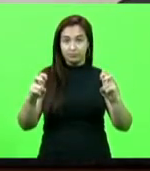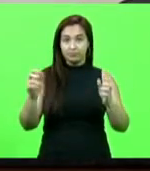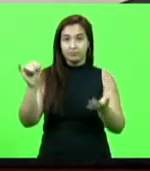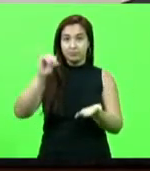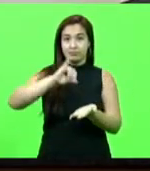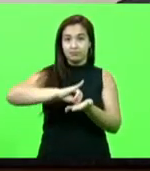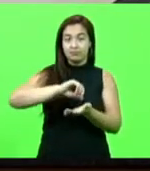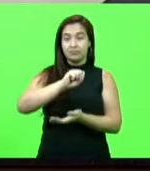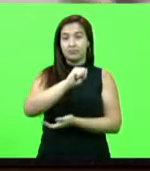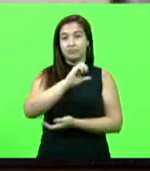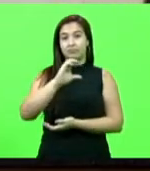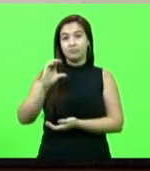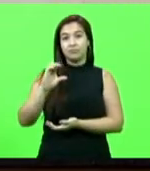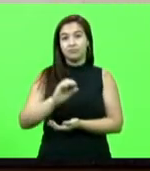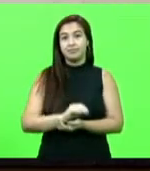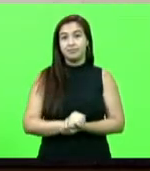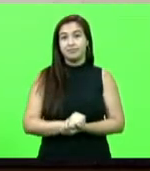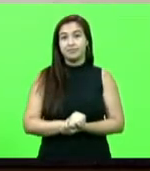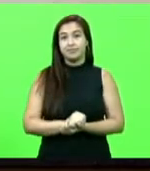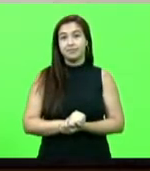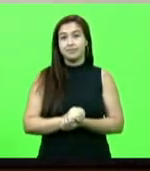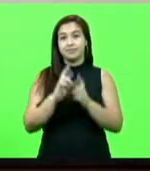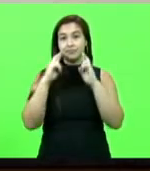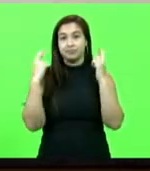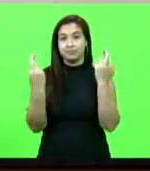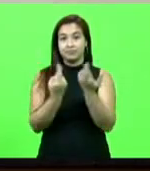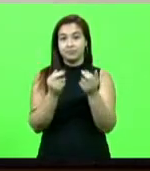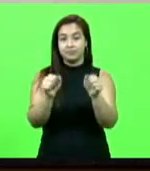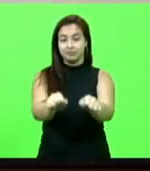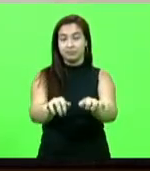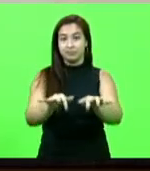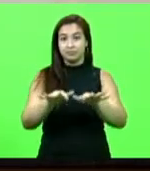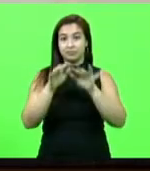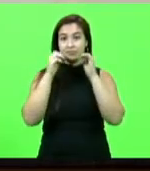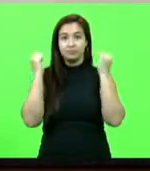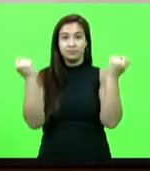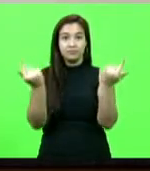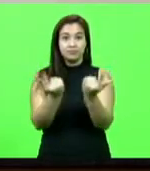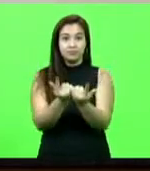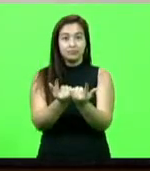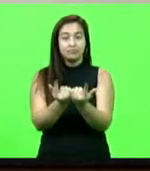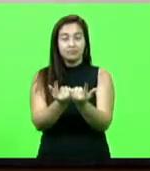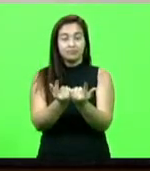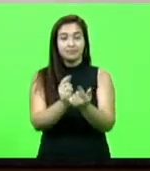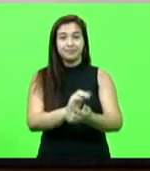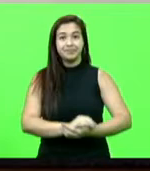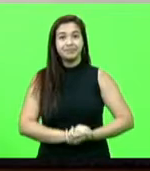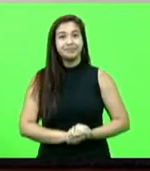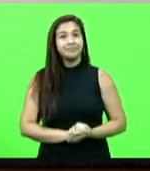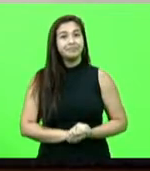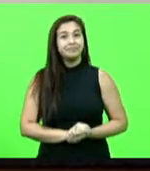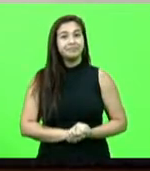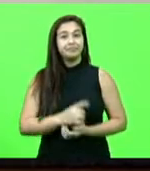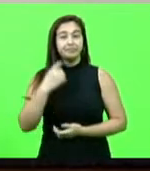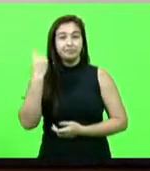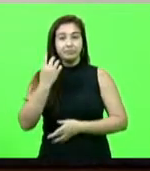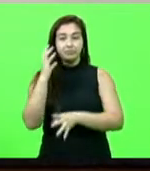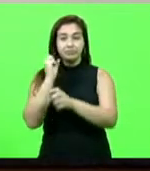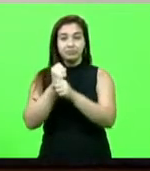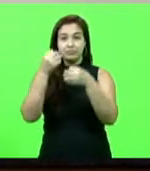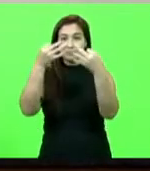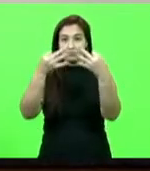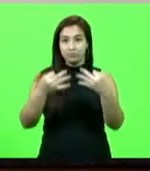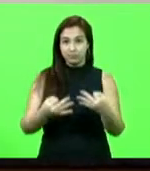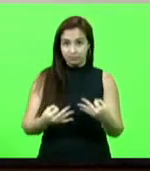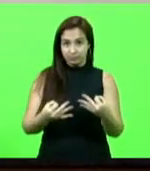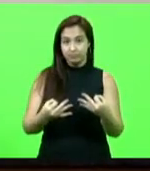do Estado de Santa Catarina, reuniu-se a Assembleia Legislativa em sessão ordinária. Havendo o quórum regimental,